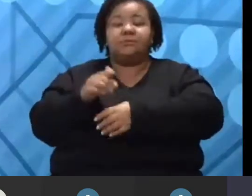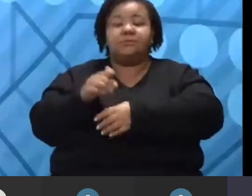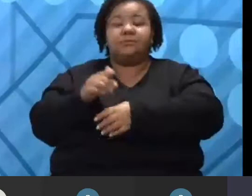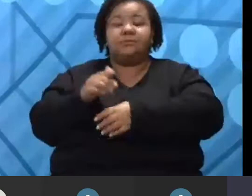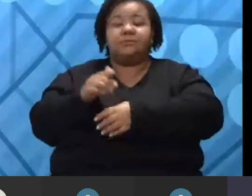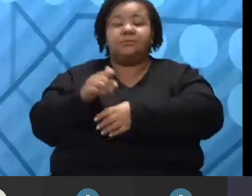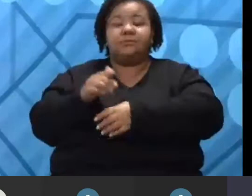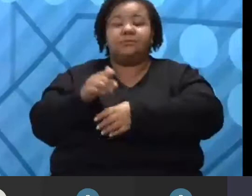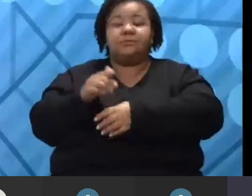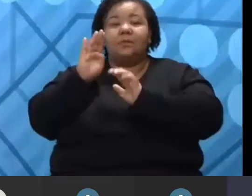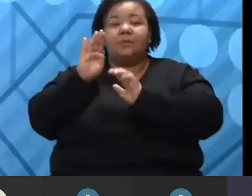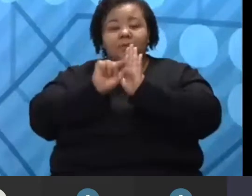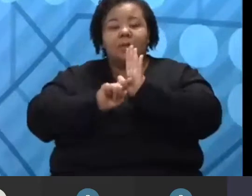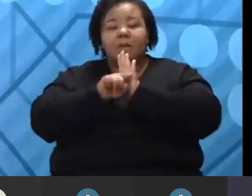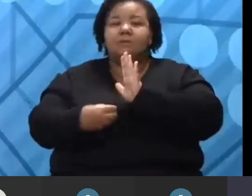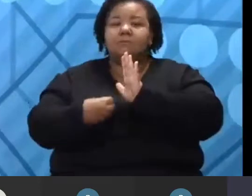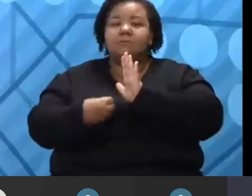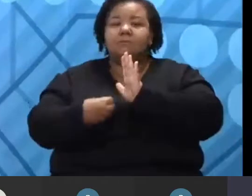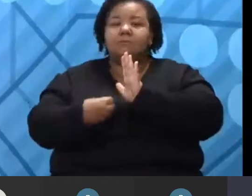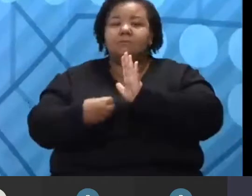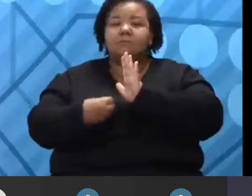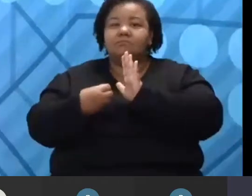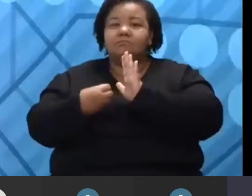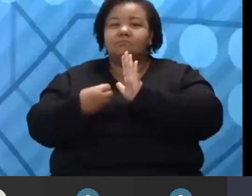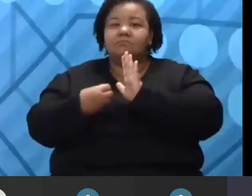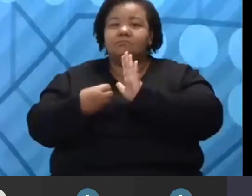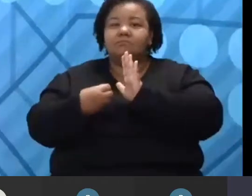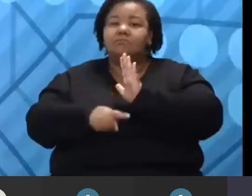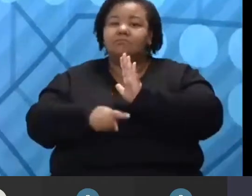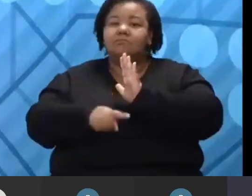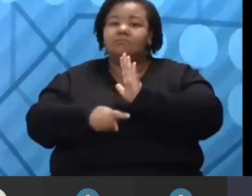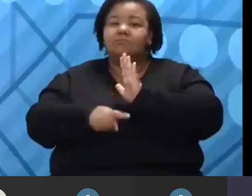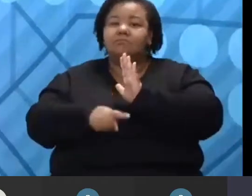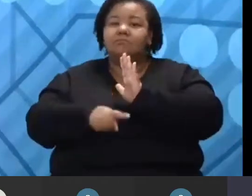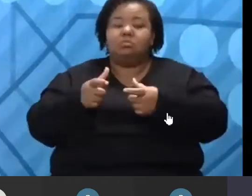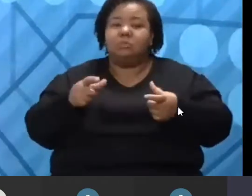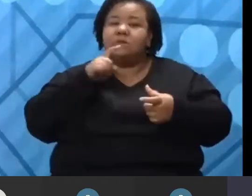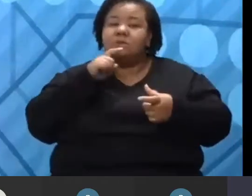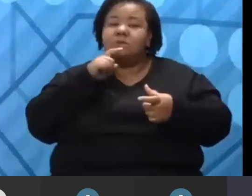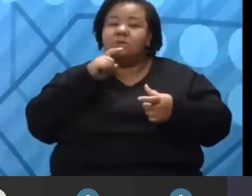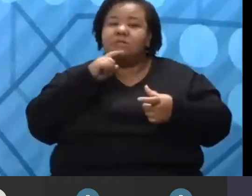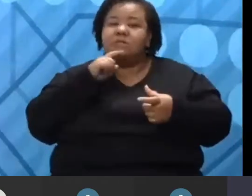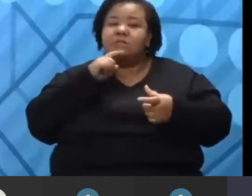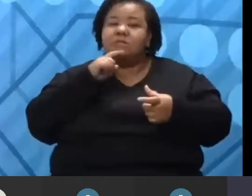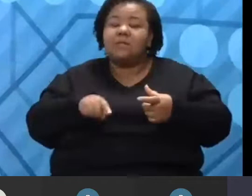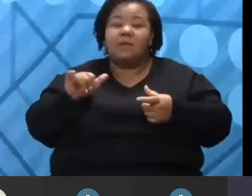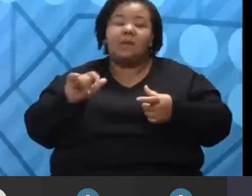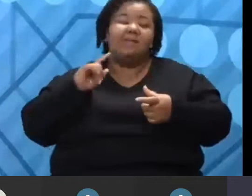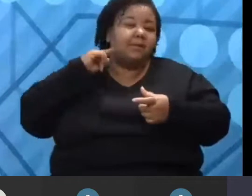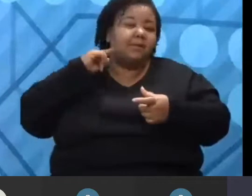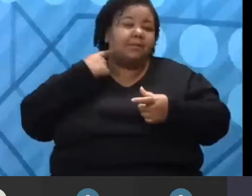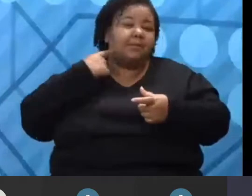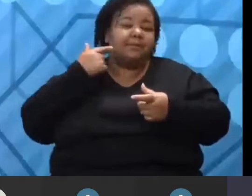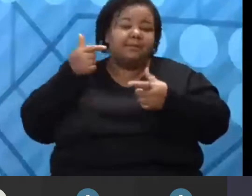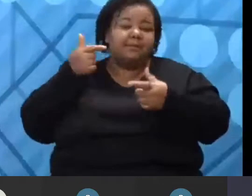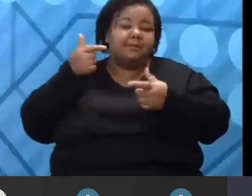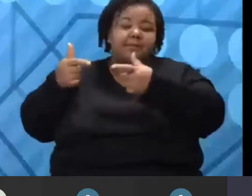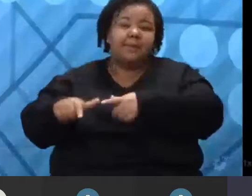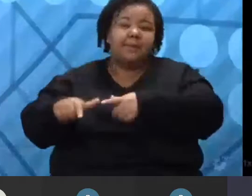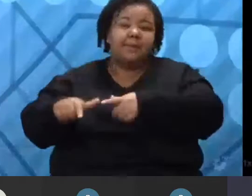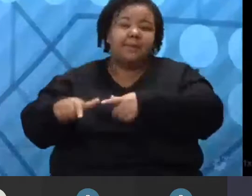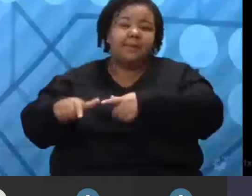naquela geladeira e elas são psicotróficas, ou seja, elas crescem em temperatura de geladeira. Então, elas vão acabar contaminando aquele meio de